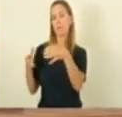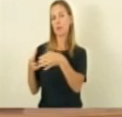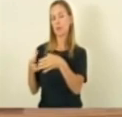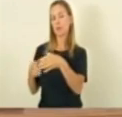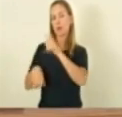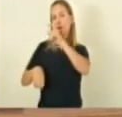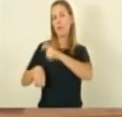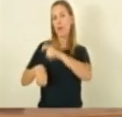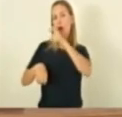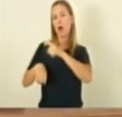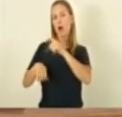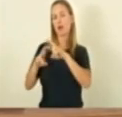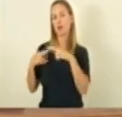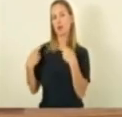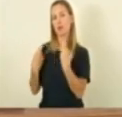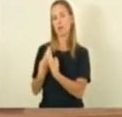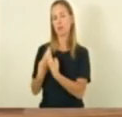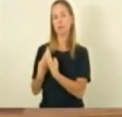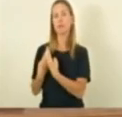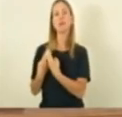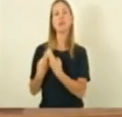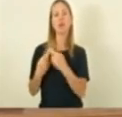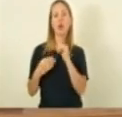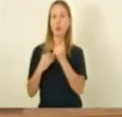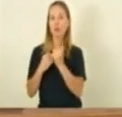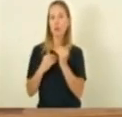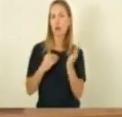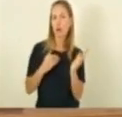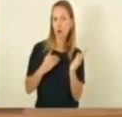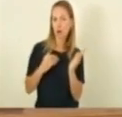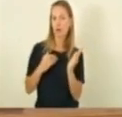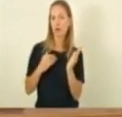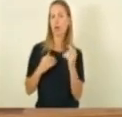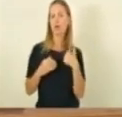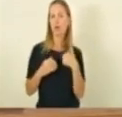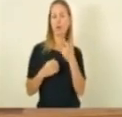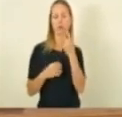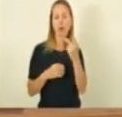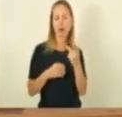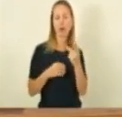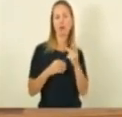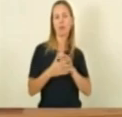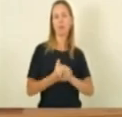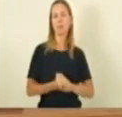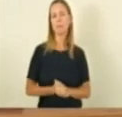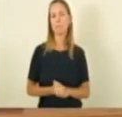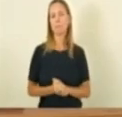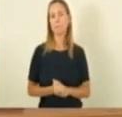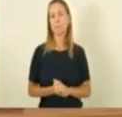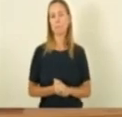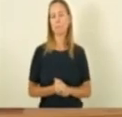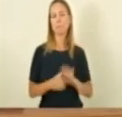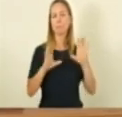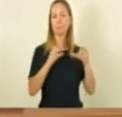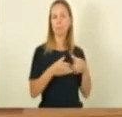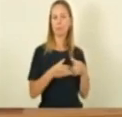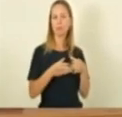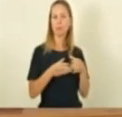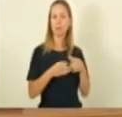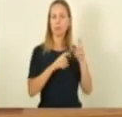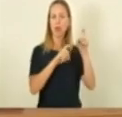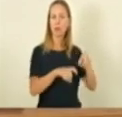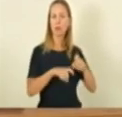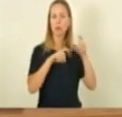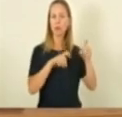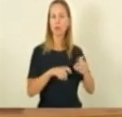sessão, fora do horário da sessão, que eu vou fazer referência. A agricultura,